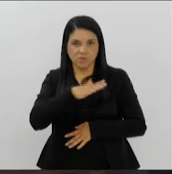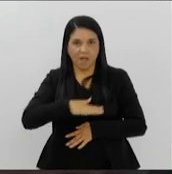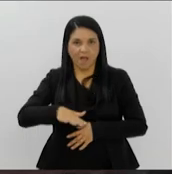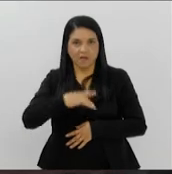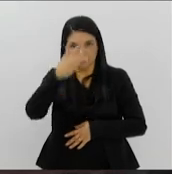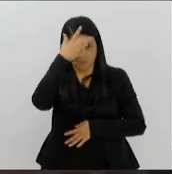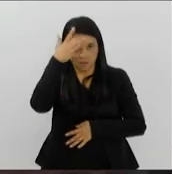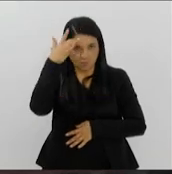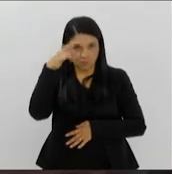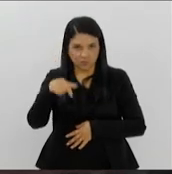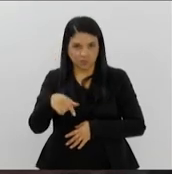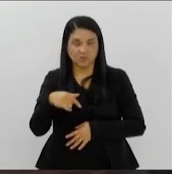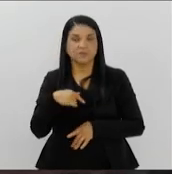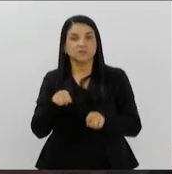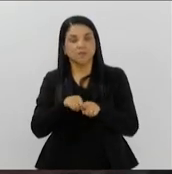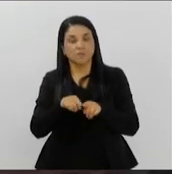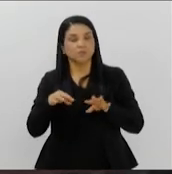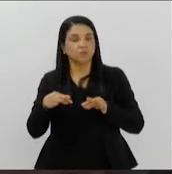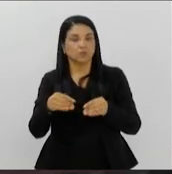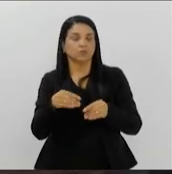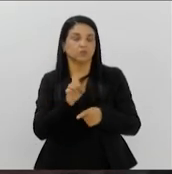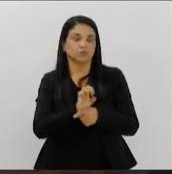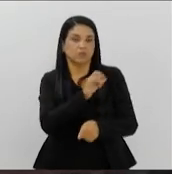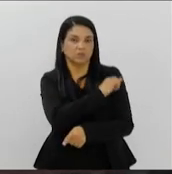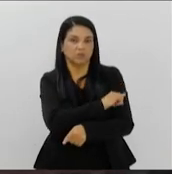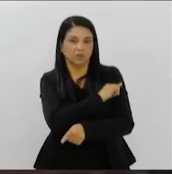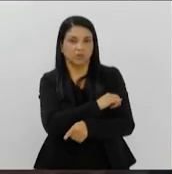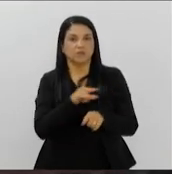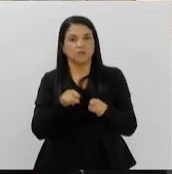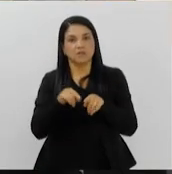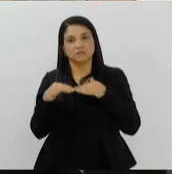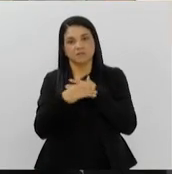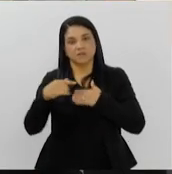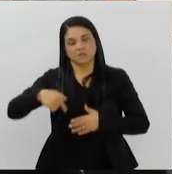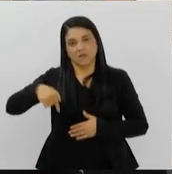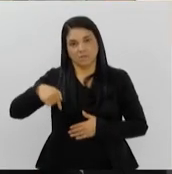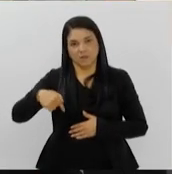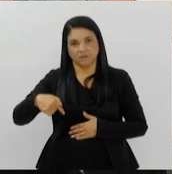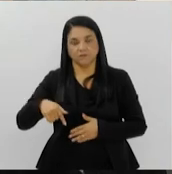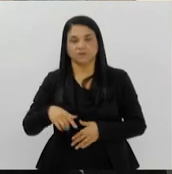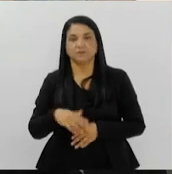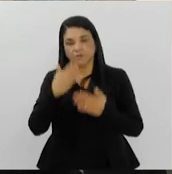população de Queimados, mas de todo o Estado do Rio de Janeiro. Muito obrigada.